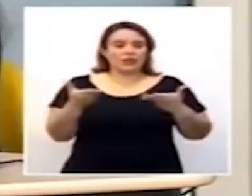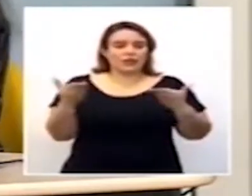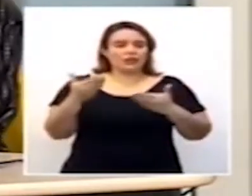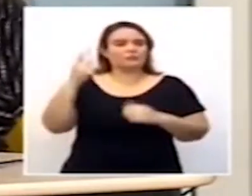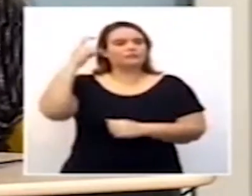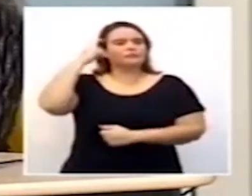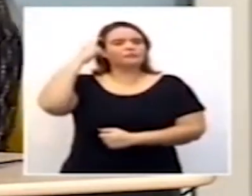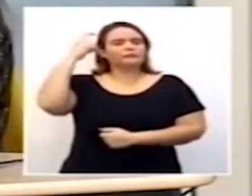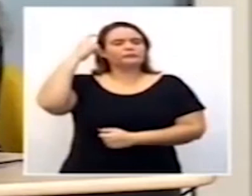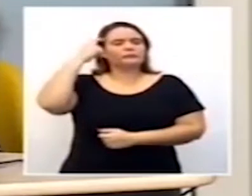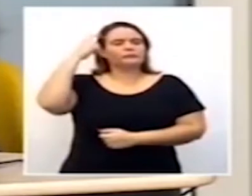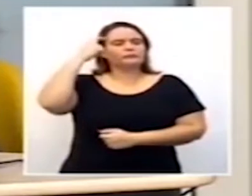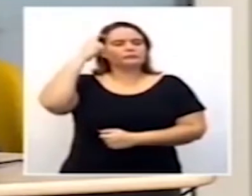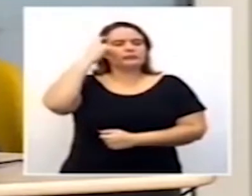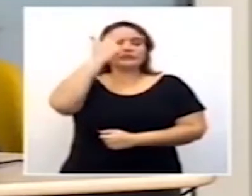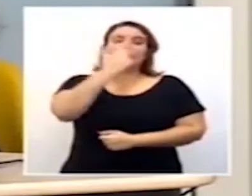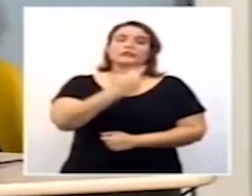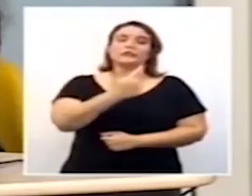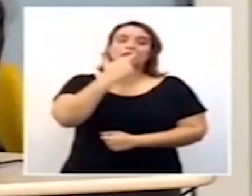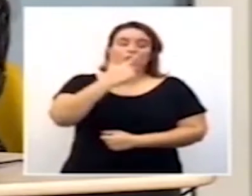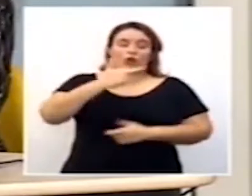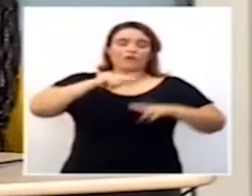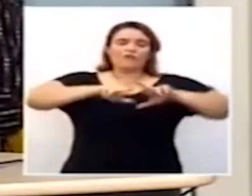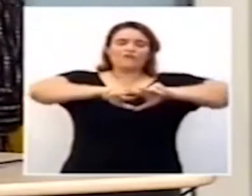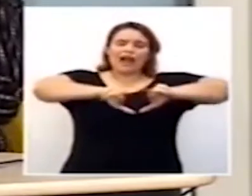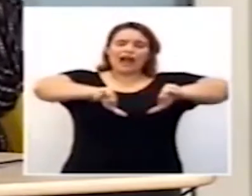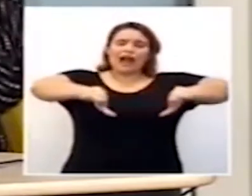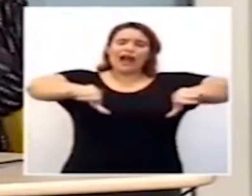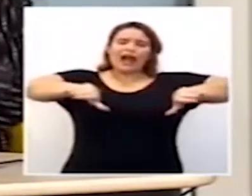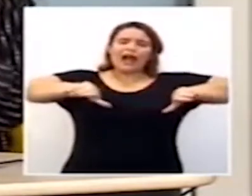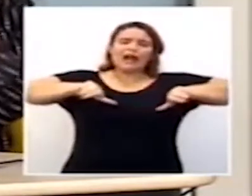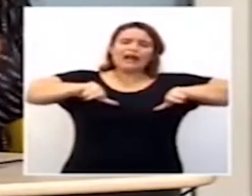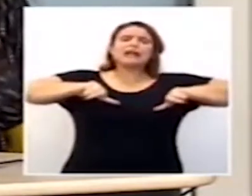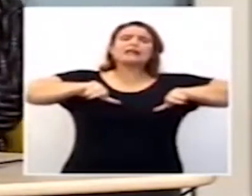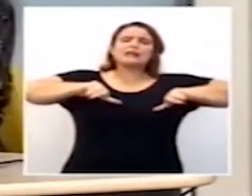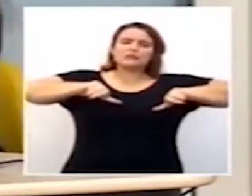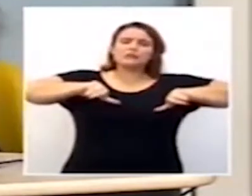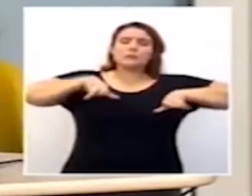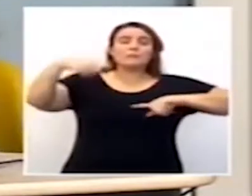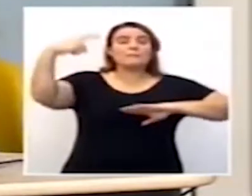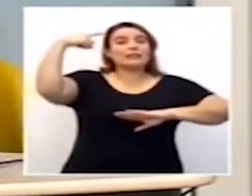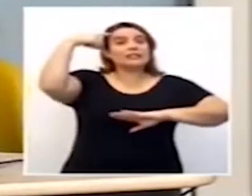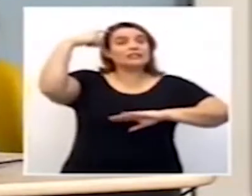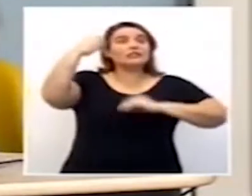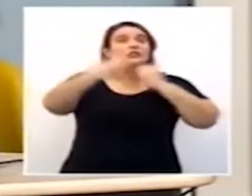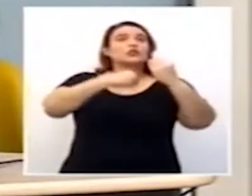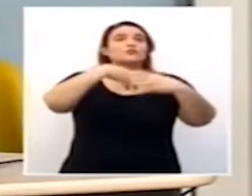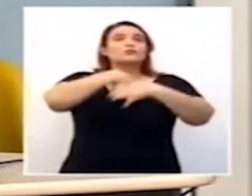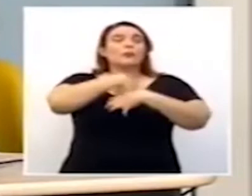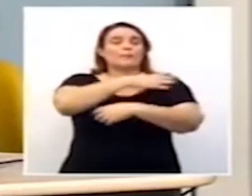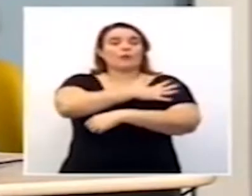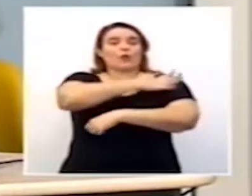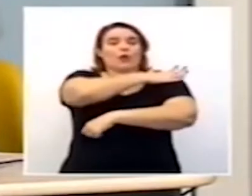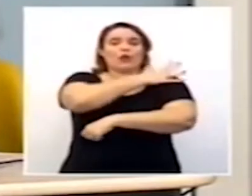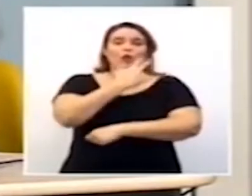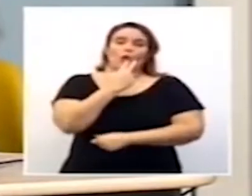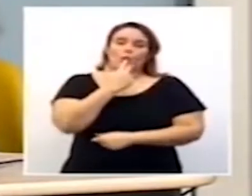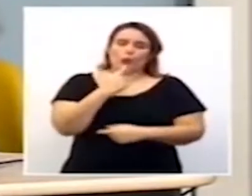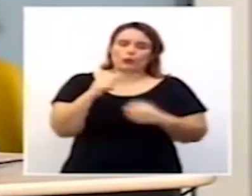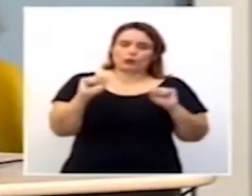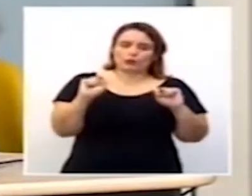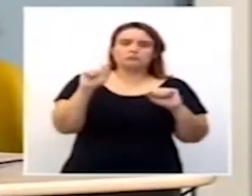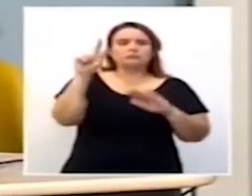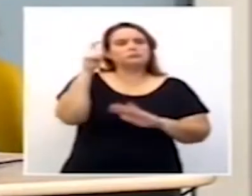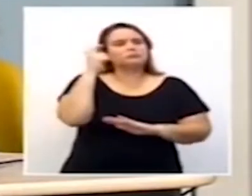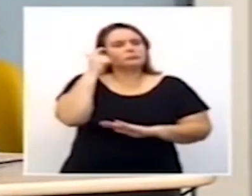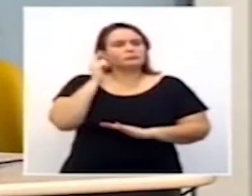pensando nas variações a nossa língua pensando no aspecto de preconceito linguístico vamos observar uma coisa